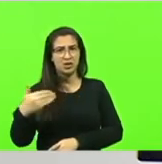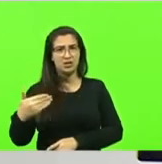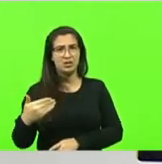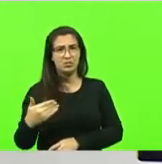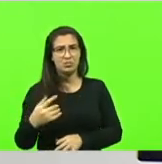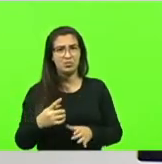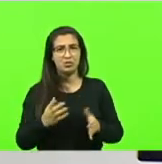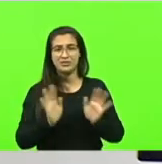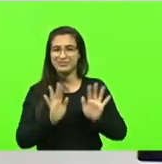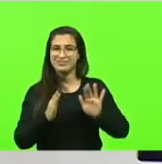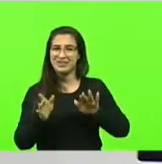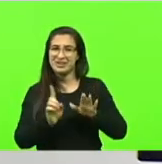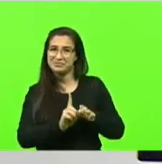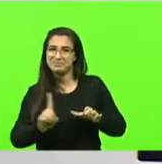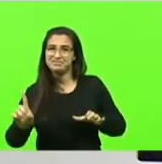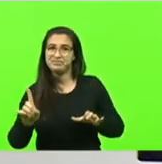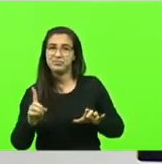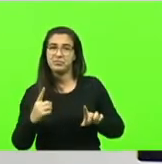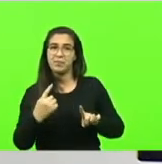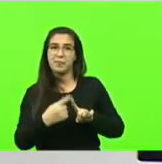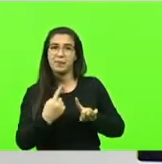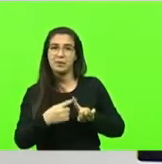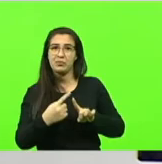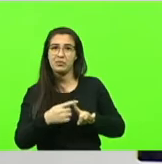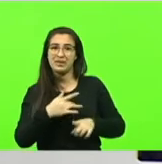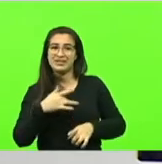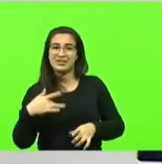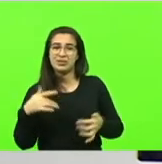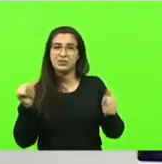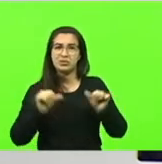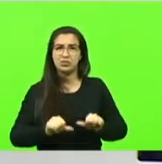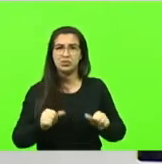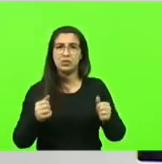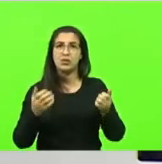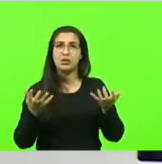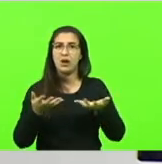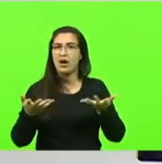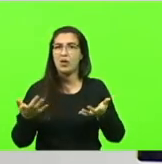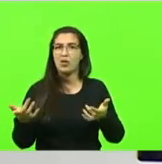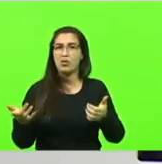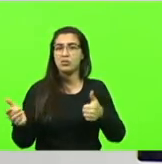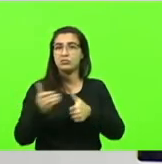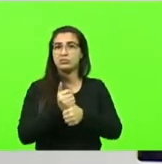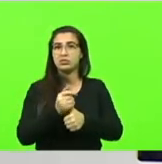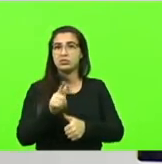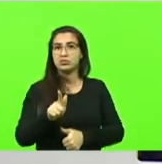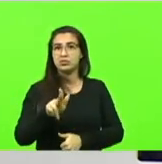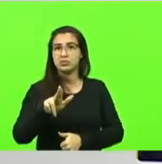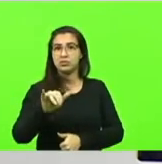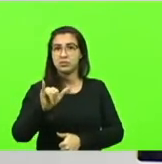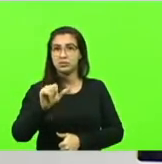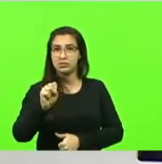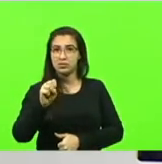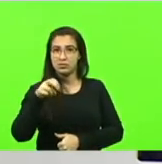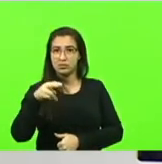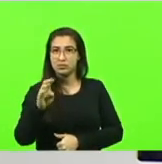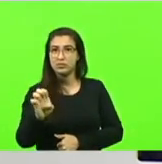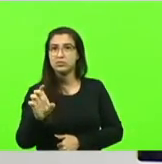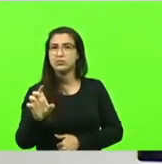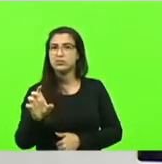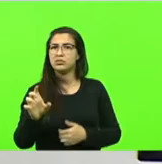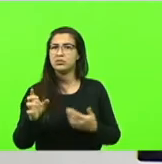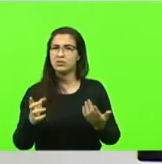saúde. Aí colocaram o Ghisoni, perfeito, pode colocar. Mas que tem mais coisa por estourar,